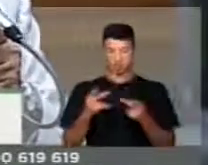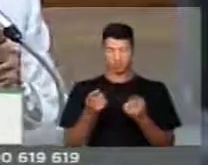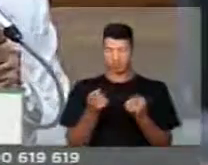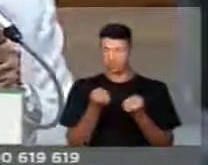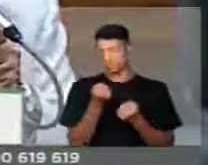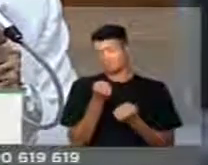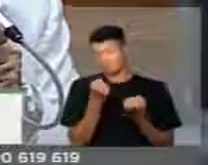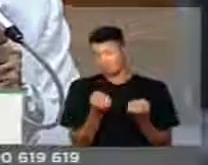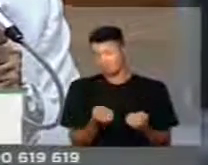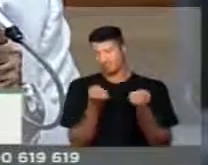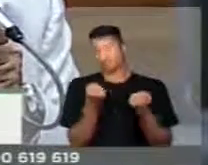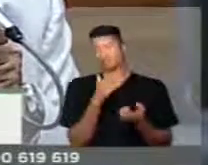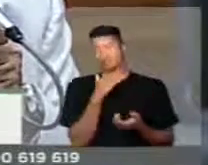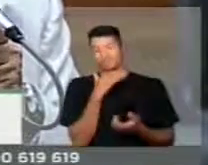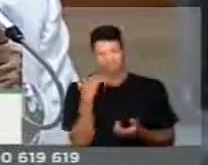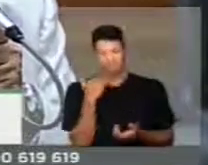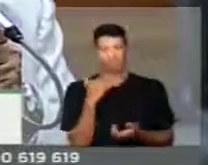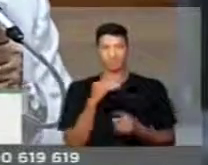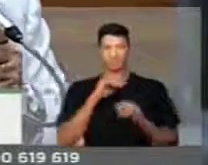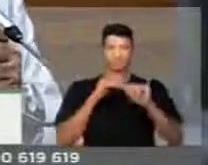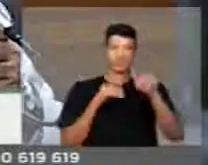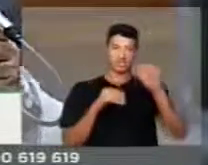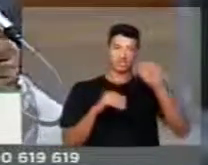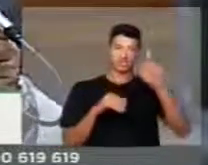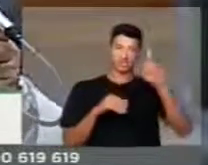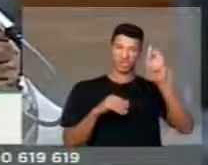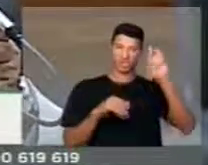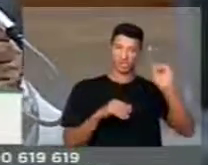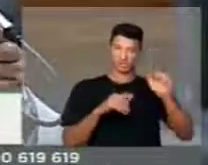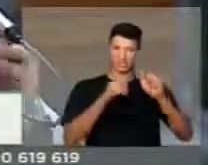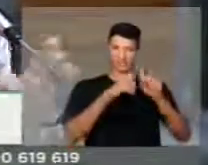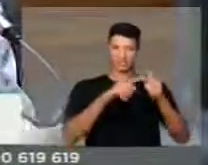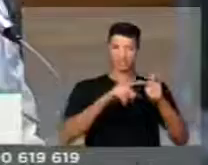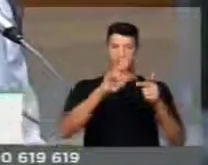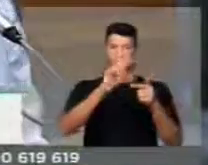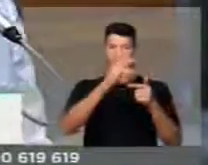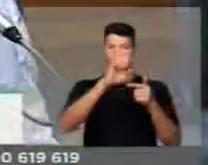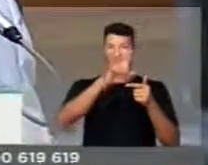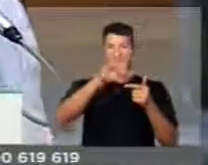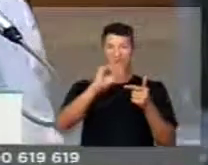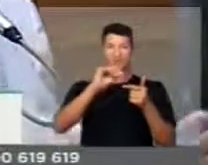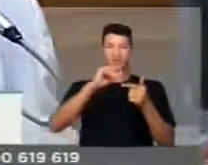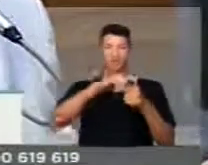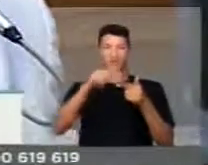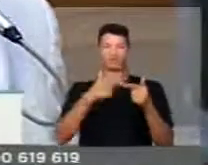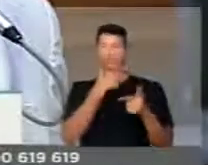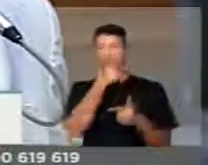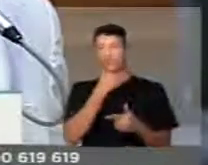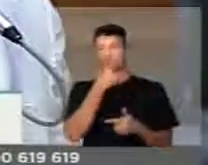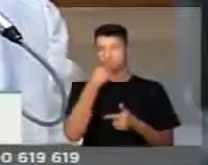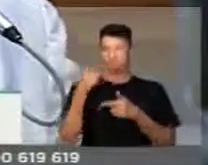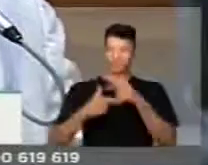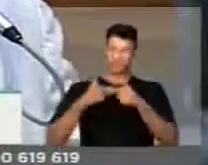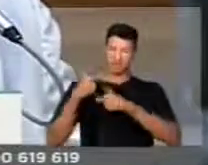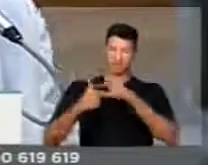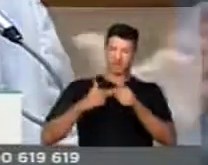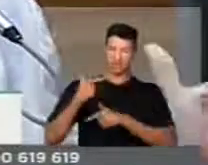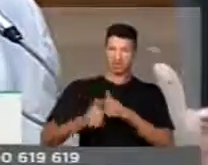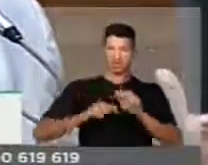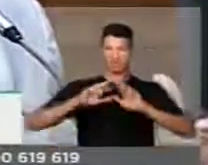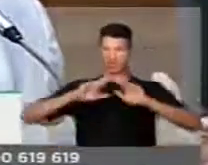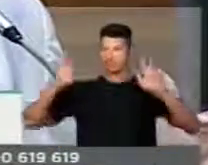pesar pelo falecimento de Jarbas Passarinho e Hélio Garcia, dois homens que atuaram em